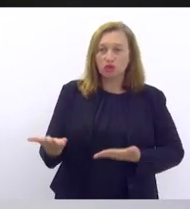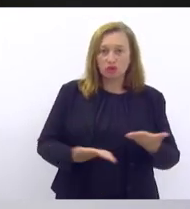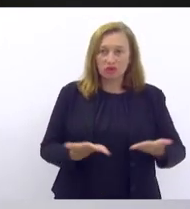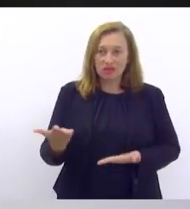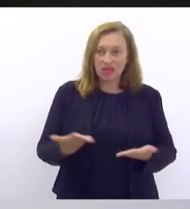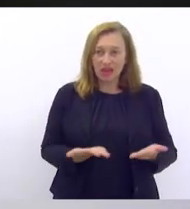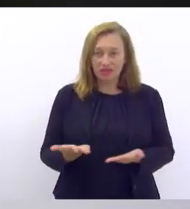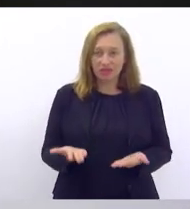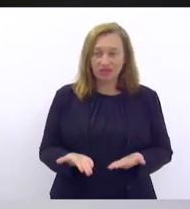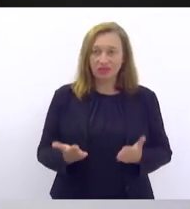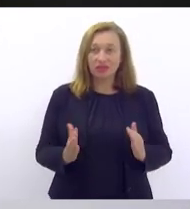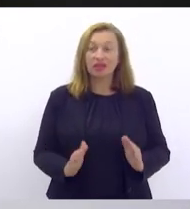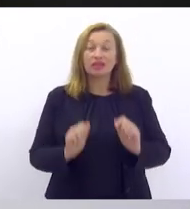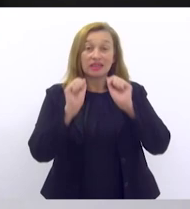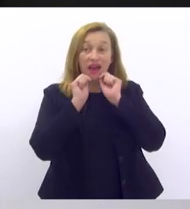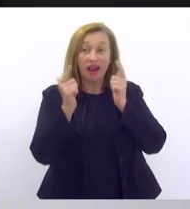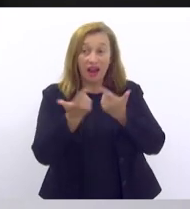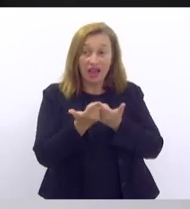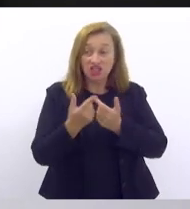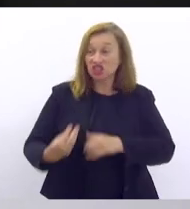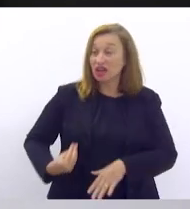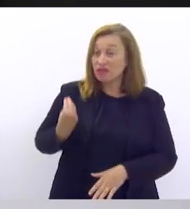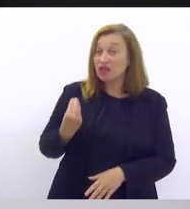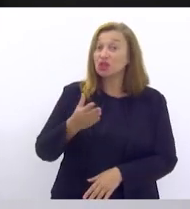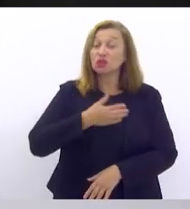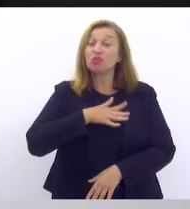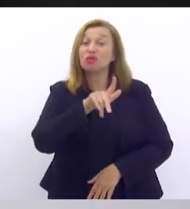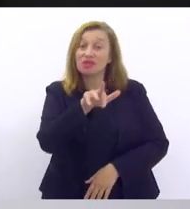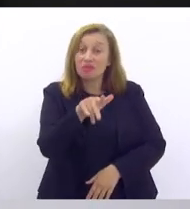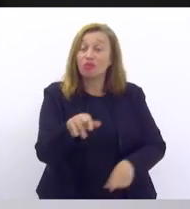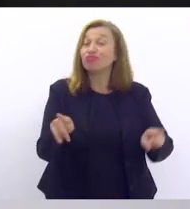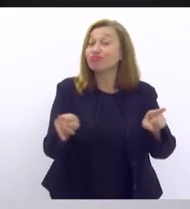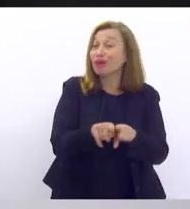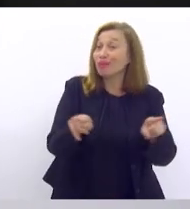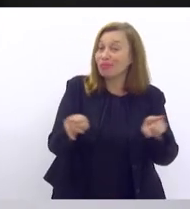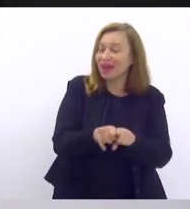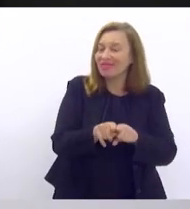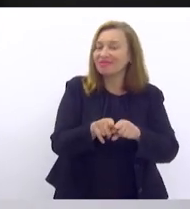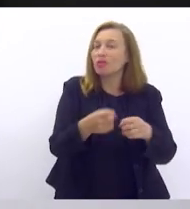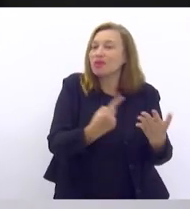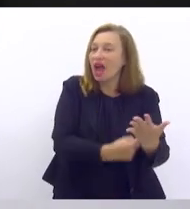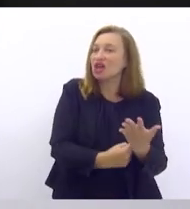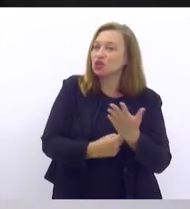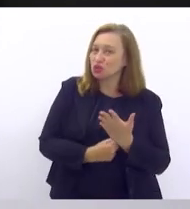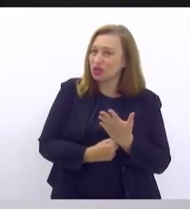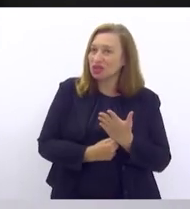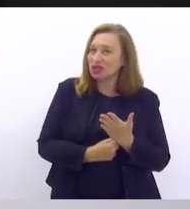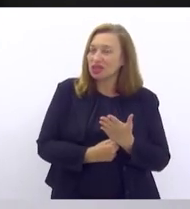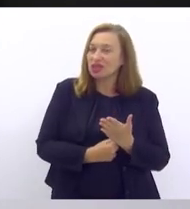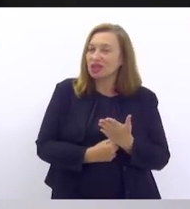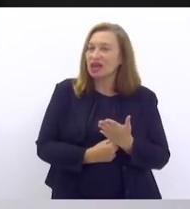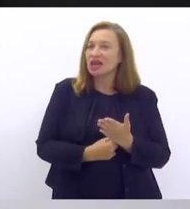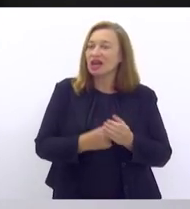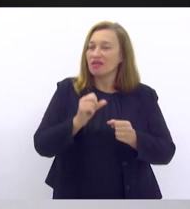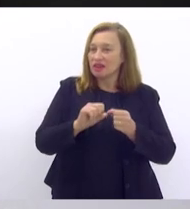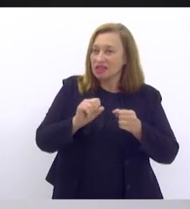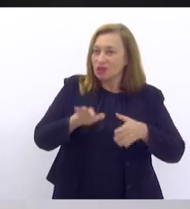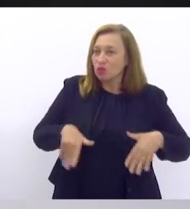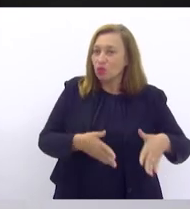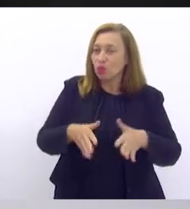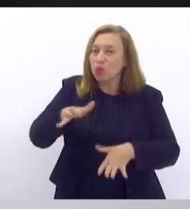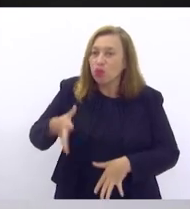vida destes meus irmãos que estão também me ajudando a fazer um caminho de